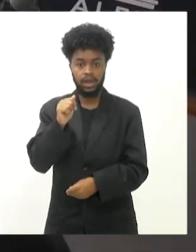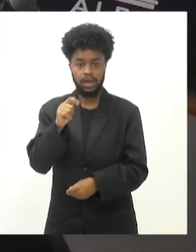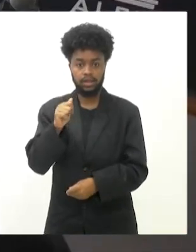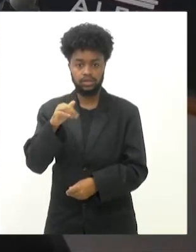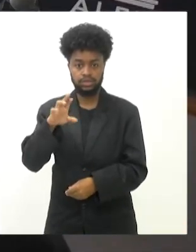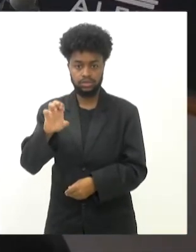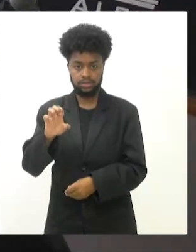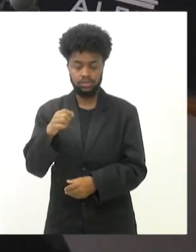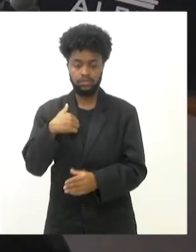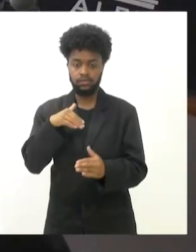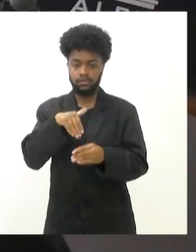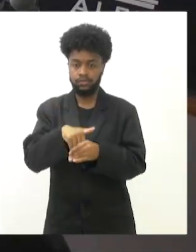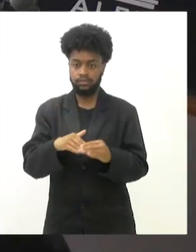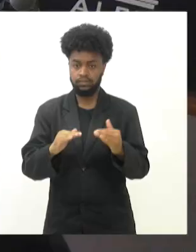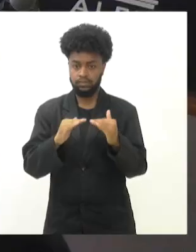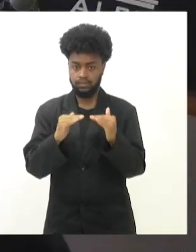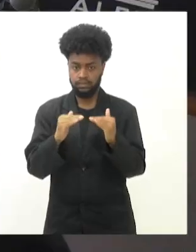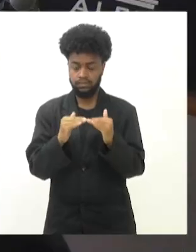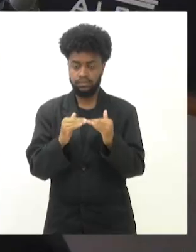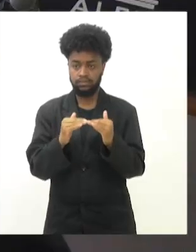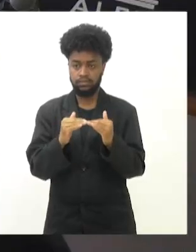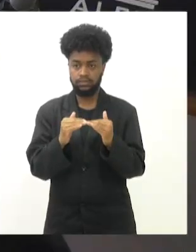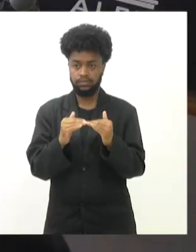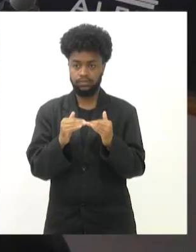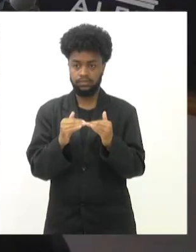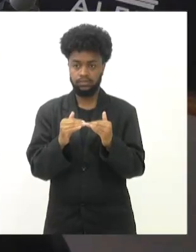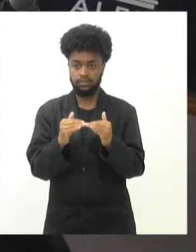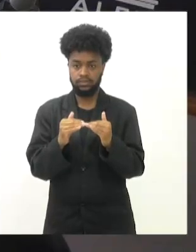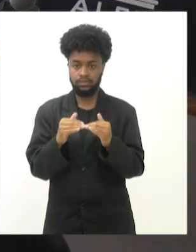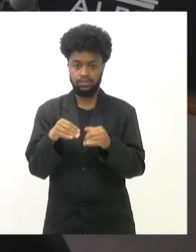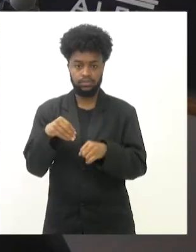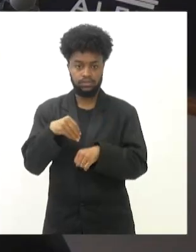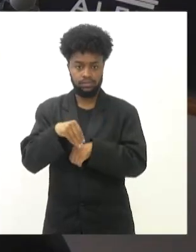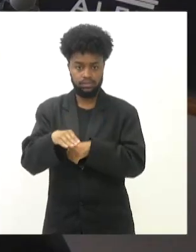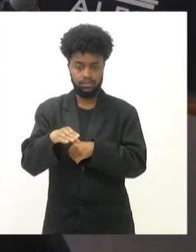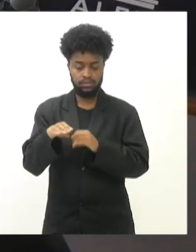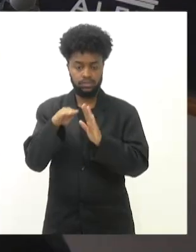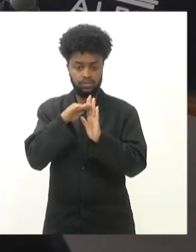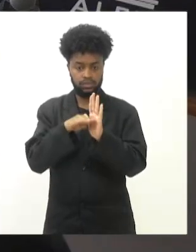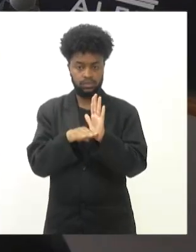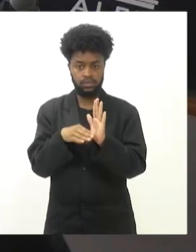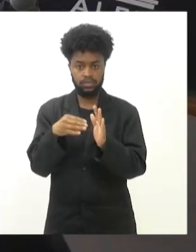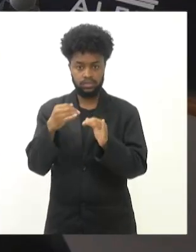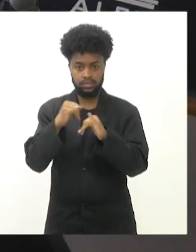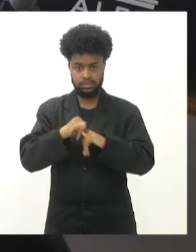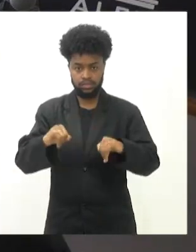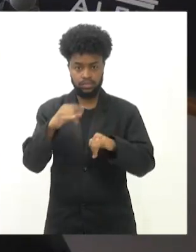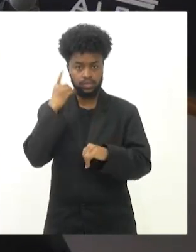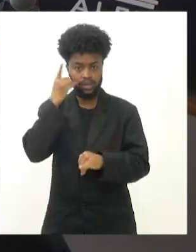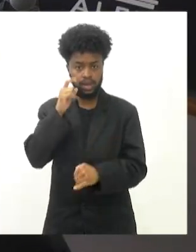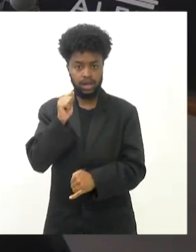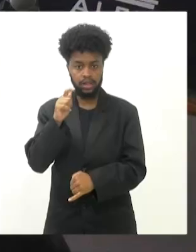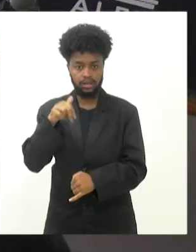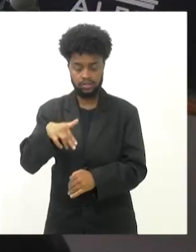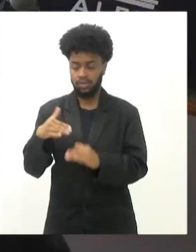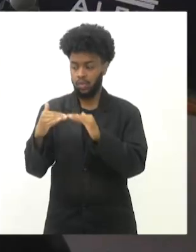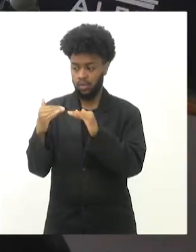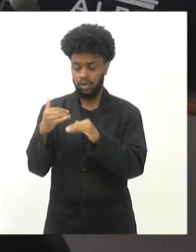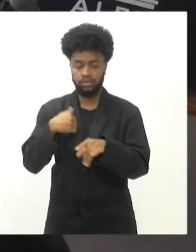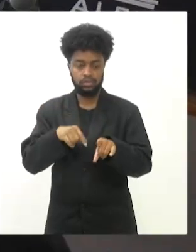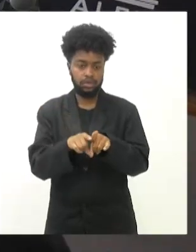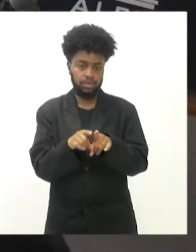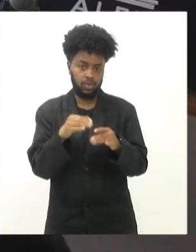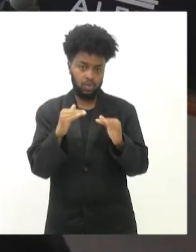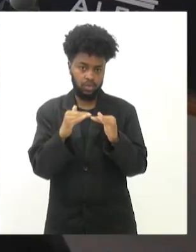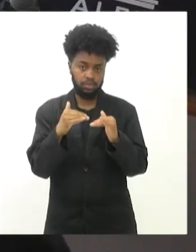Voto favorável às indicações colocadas à mesa. Como voto, deputado Alan Lopes. Favorável, presidente. Também voto